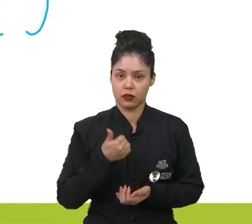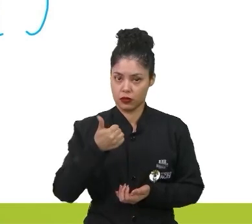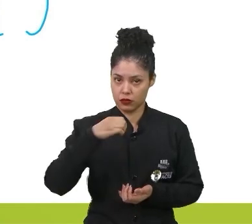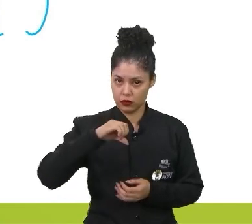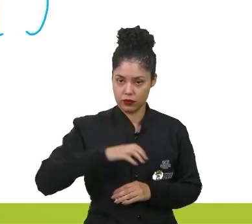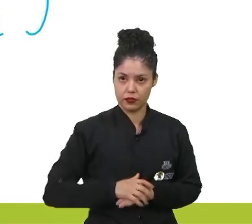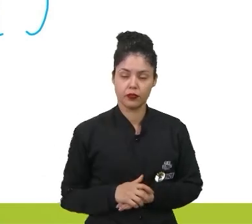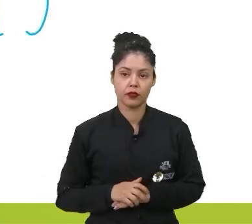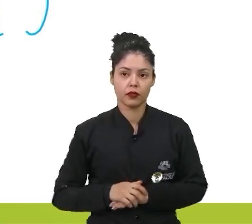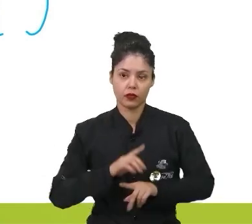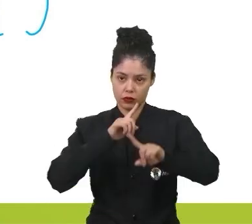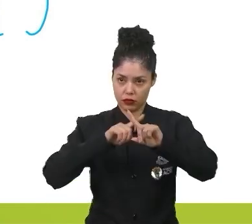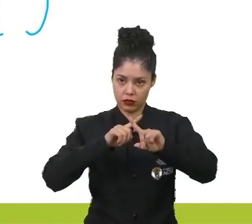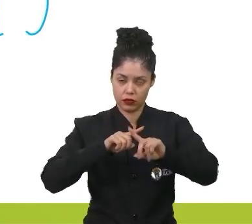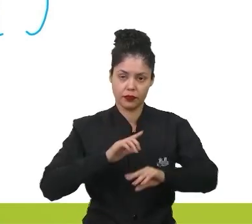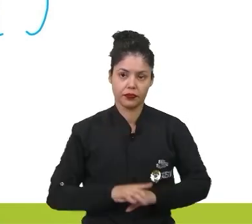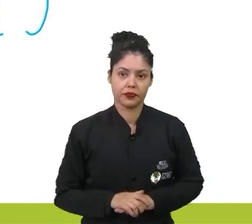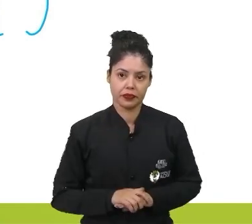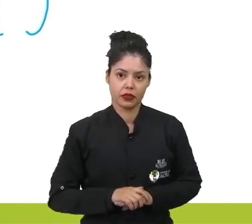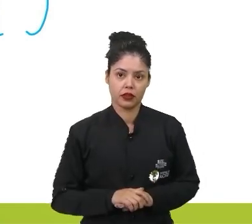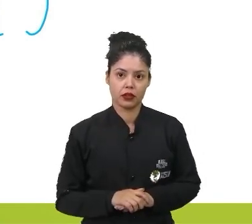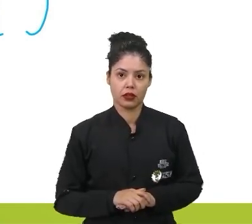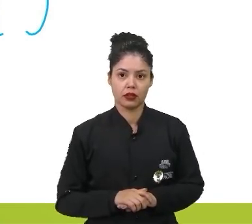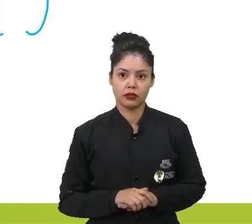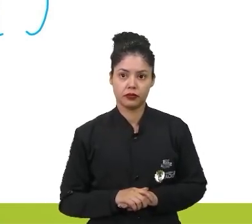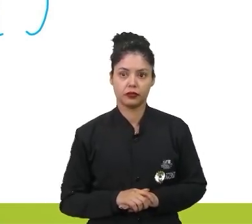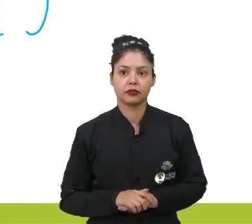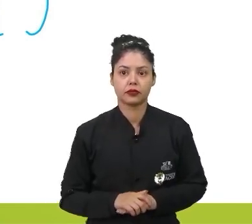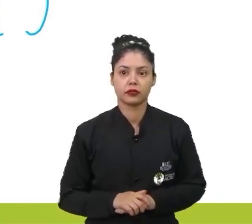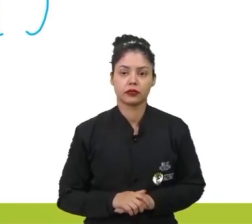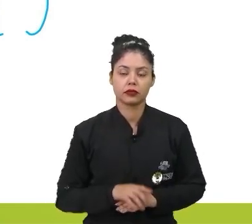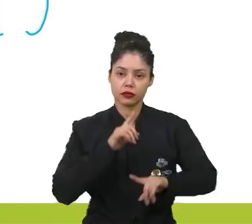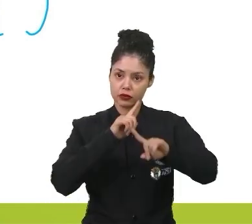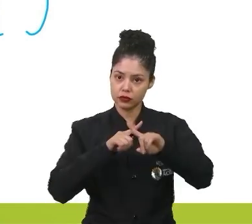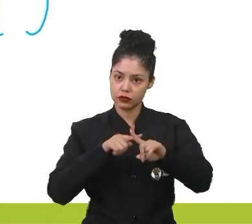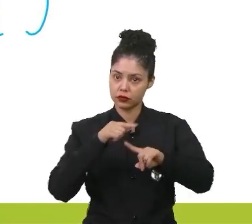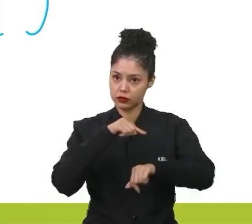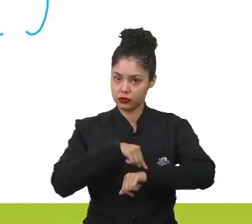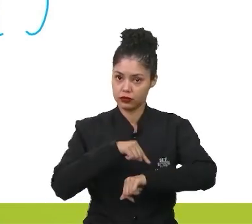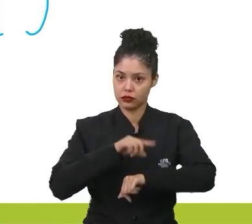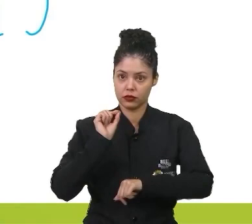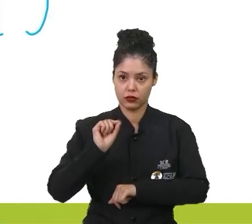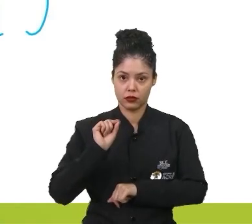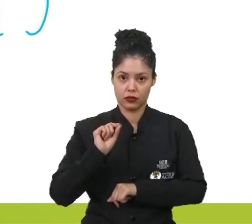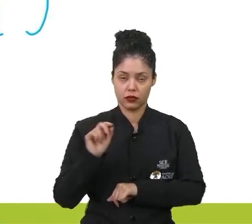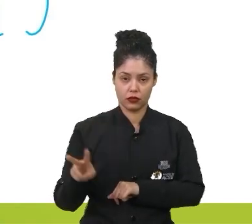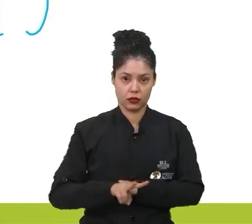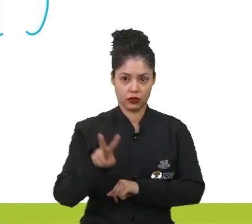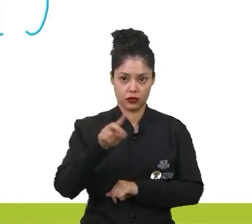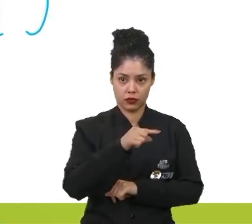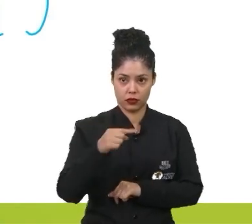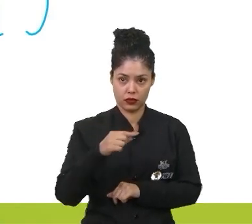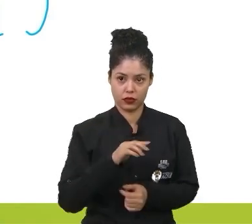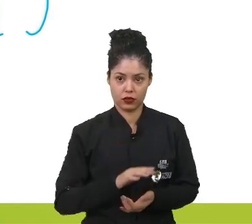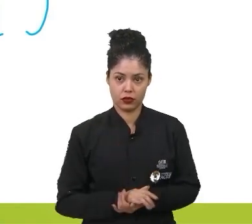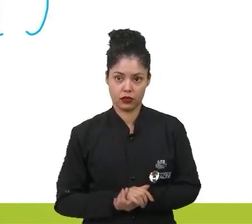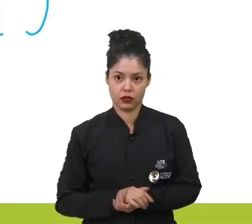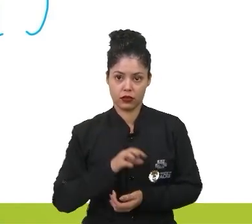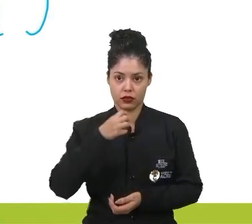19. Aí você multiplica. 2 vezes 19, o nosso tempo aqui, ó, que não admite valores negativos, é igual